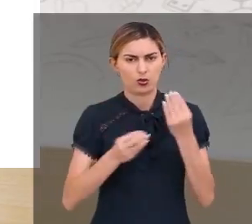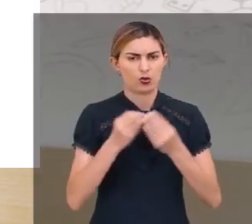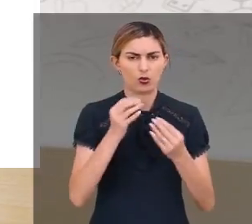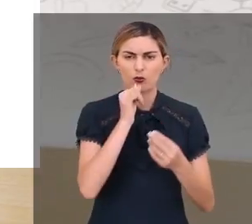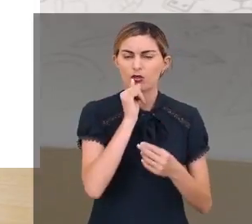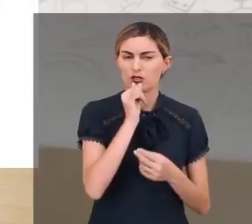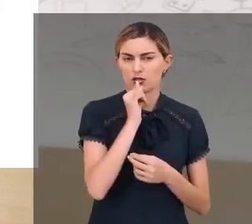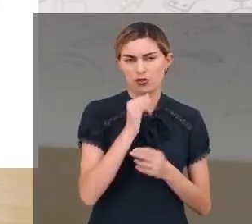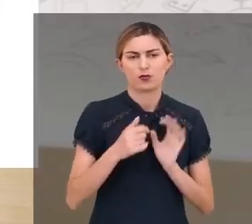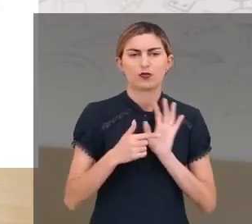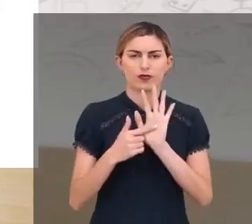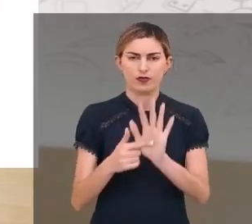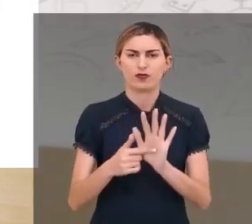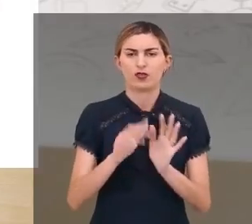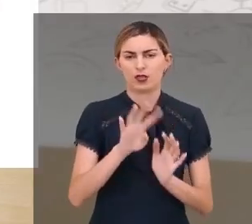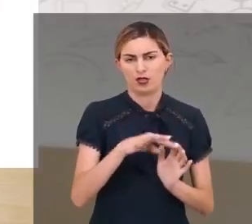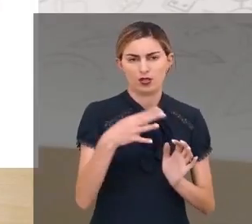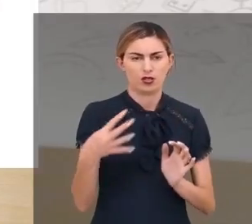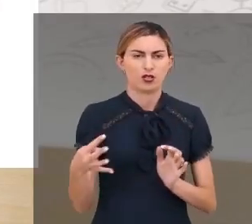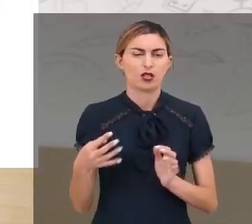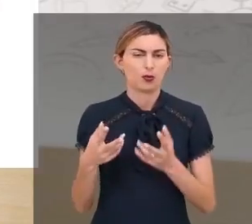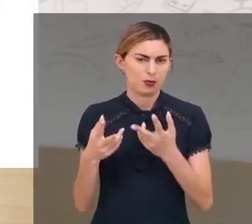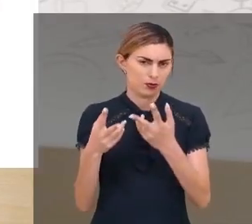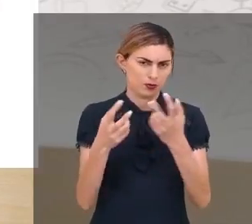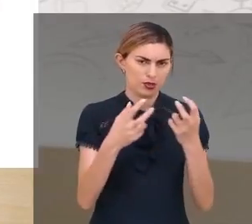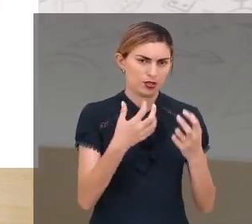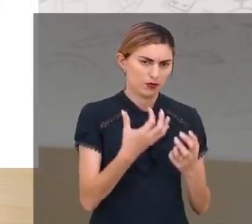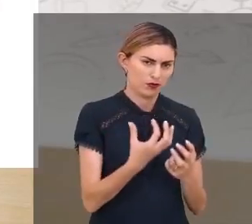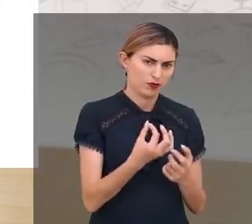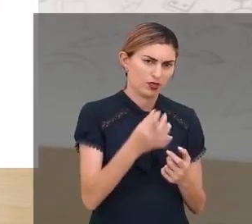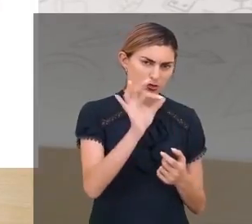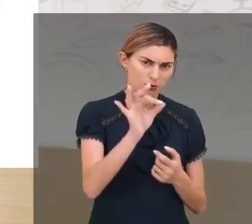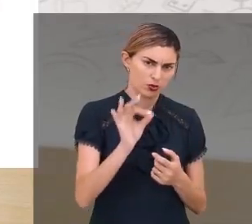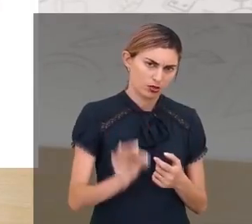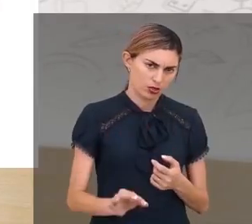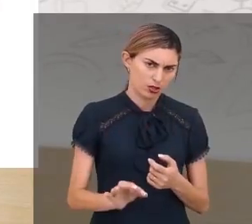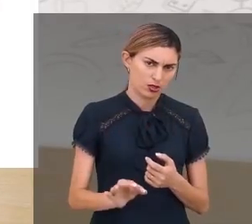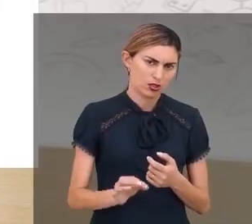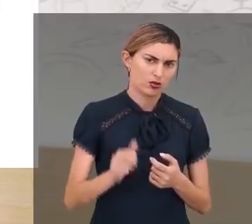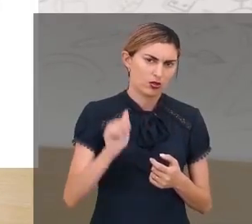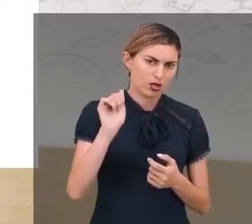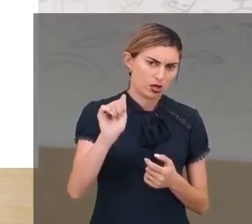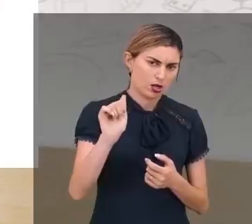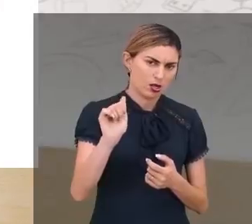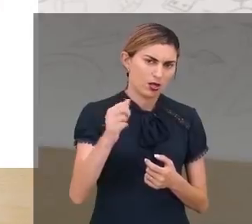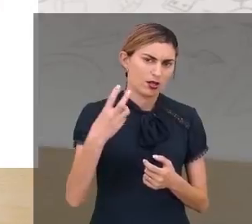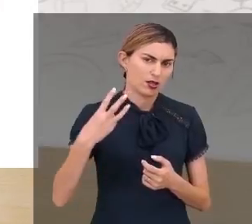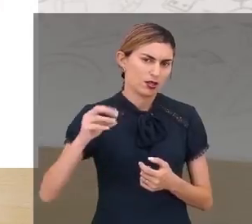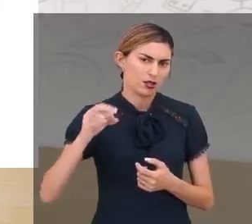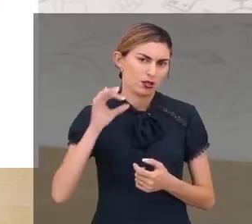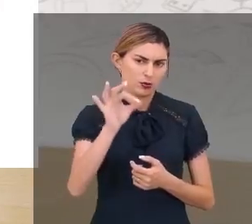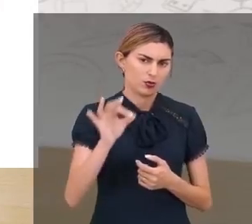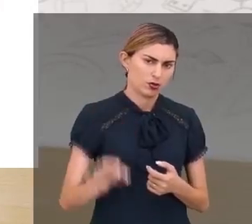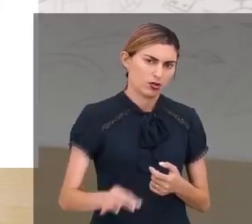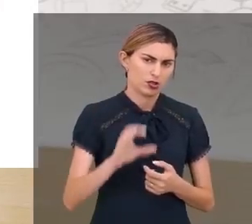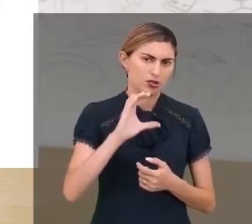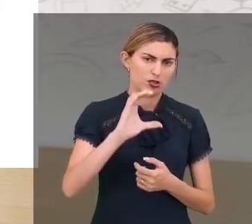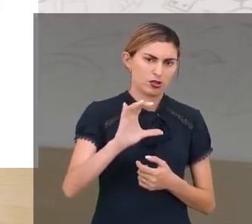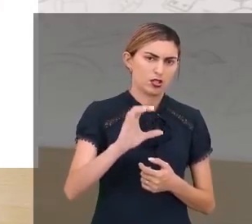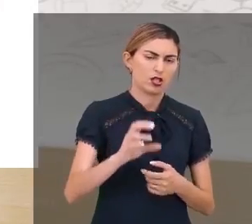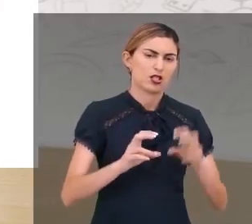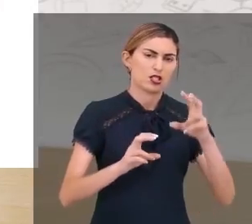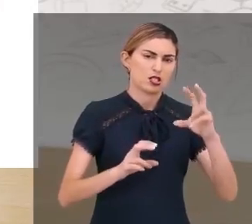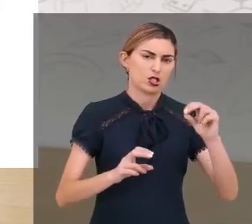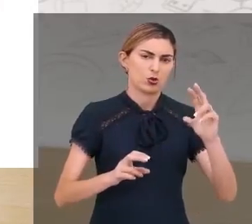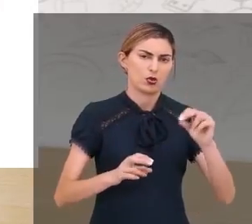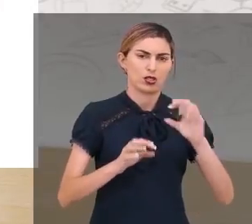exemplo? Lá está. Então percebam que 20% corresponde aos itens de curva A, 30% aos itens de